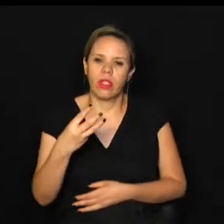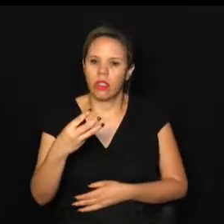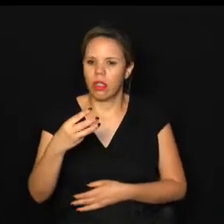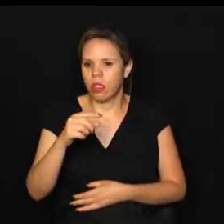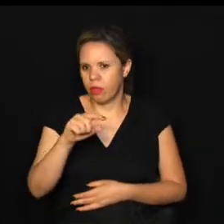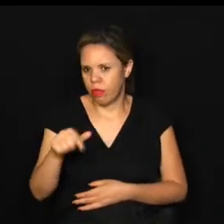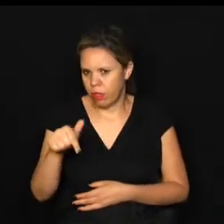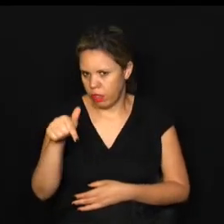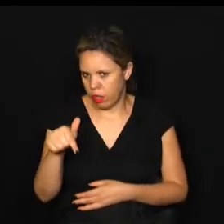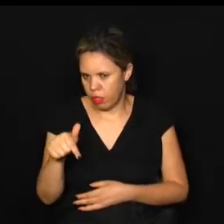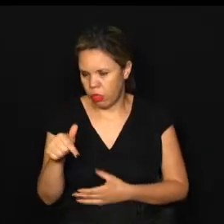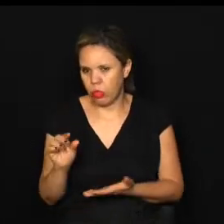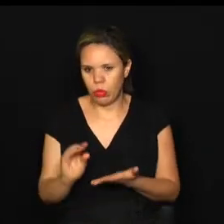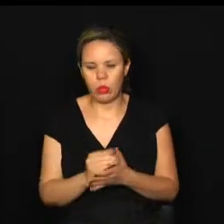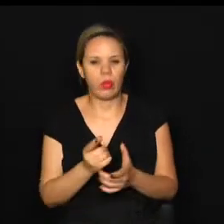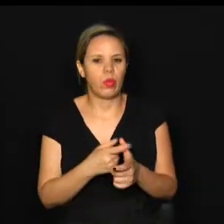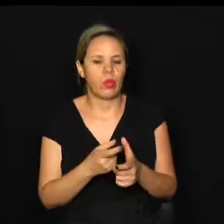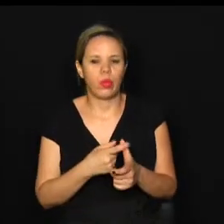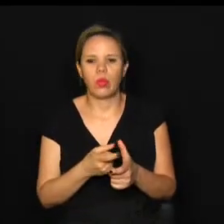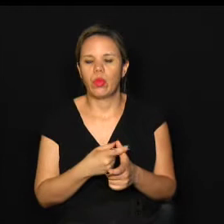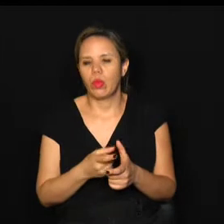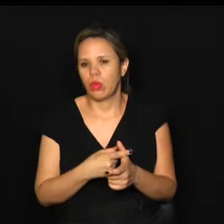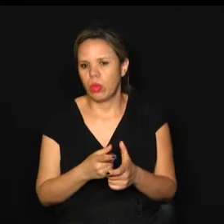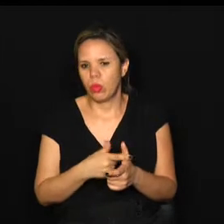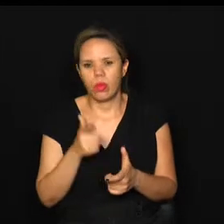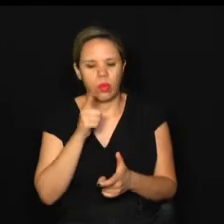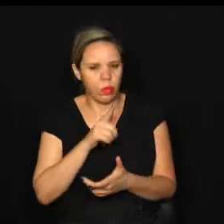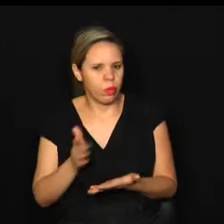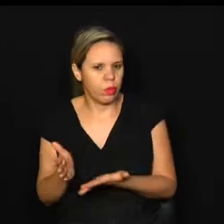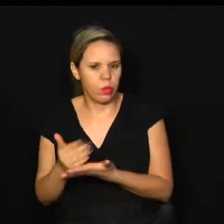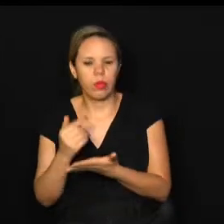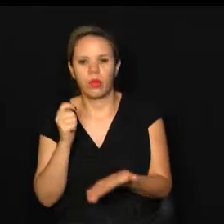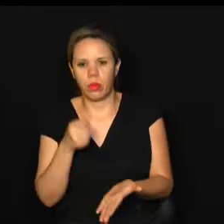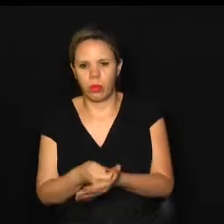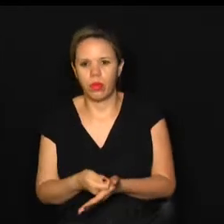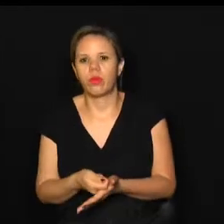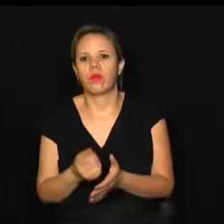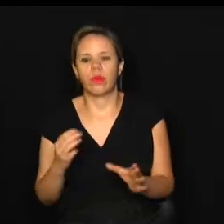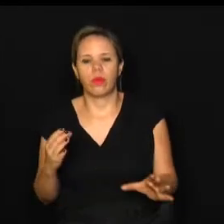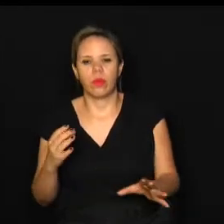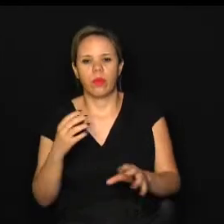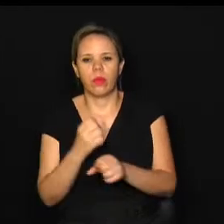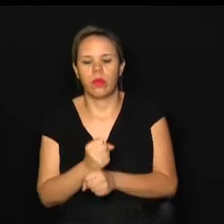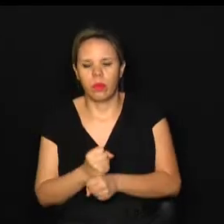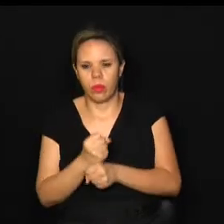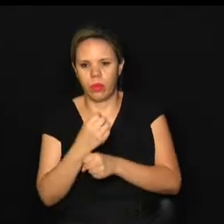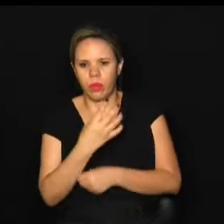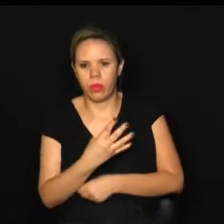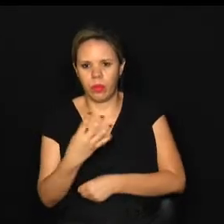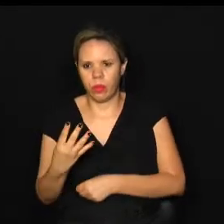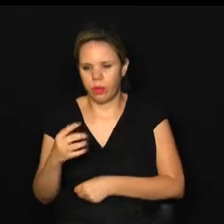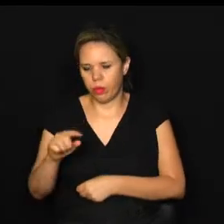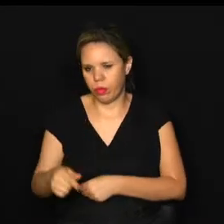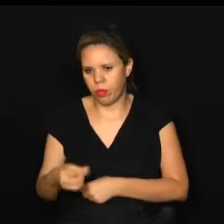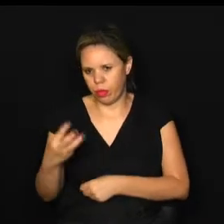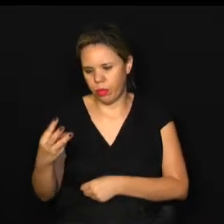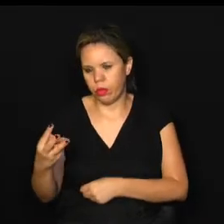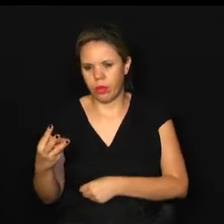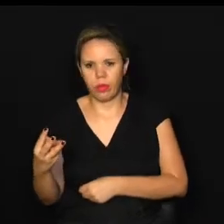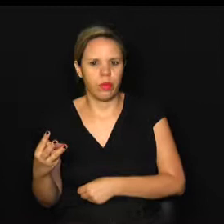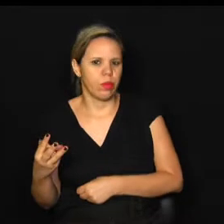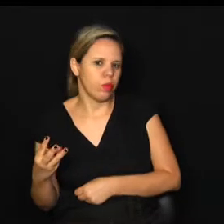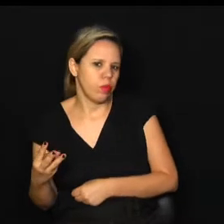93,7% do orçamento das despesas de capital foram empenhadas. O total empenhado, 44,3% foi liquidado e